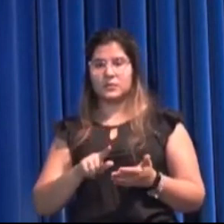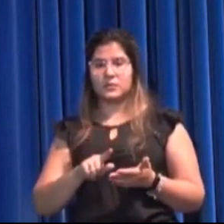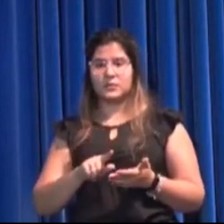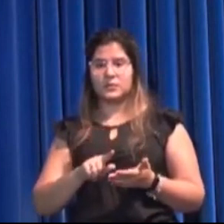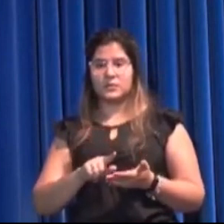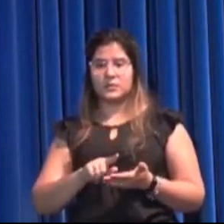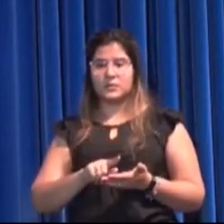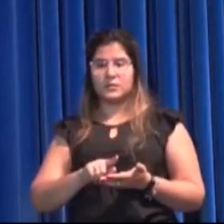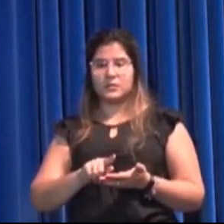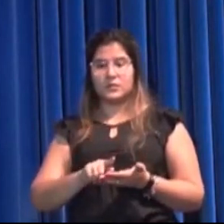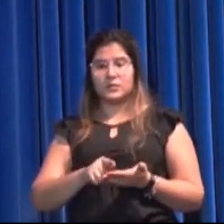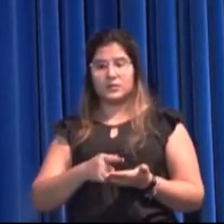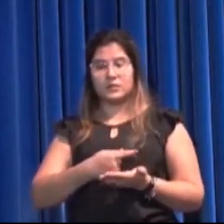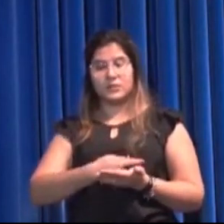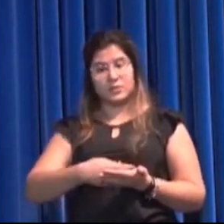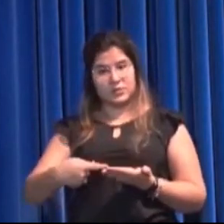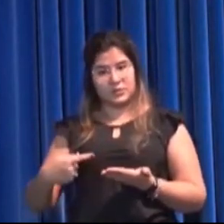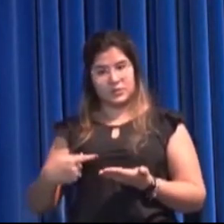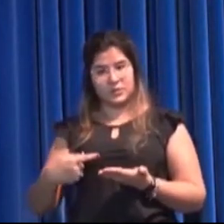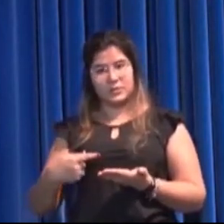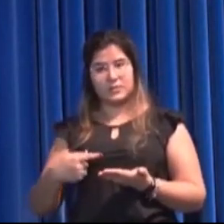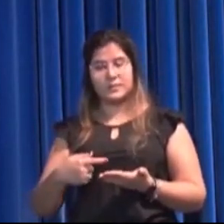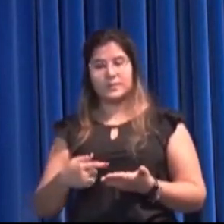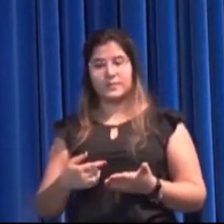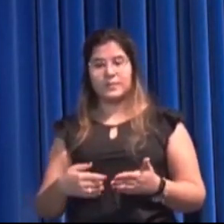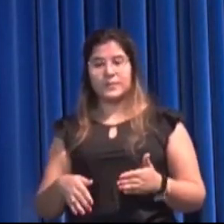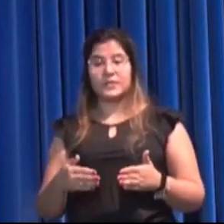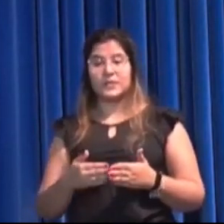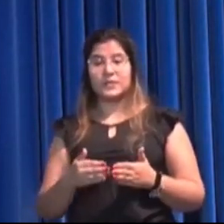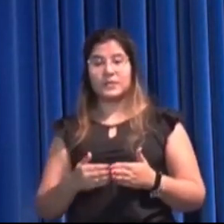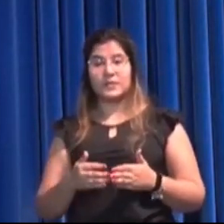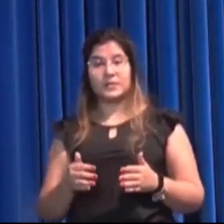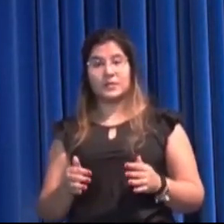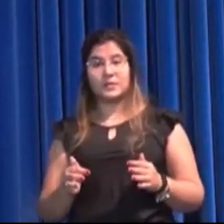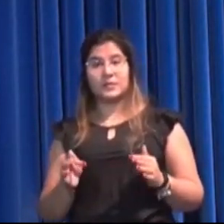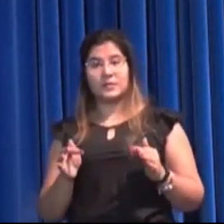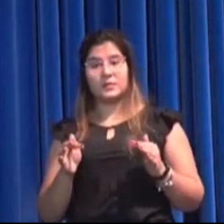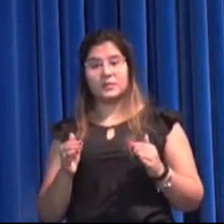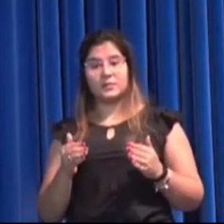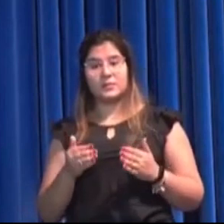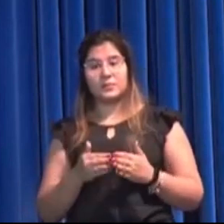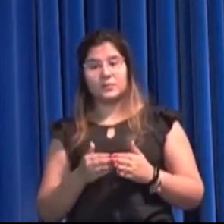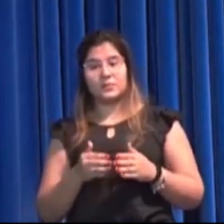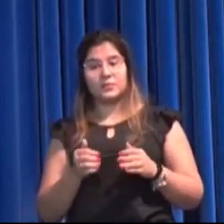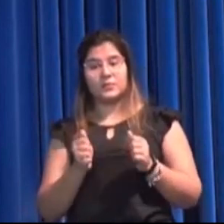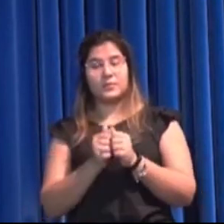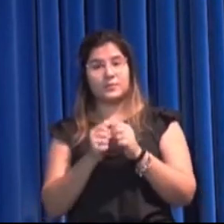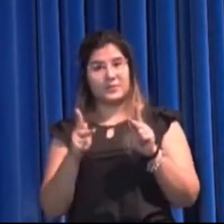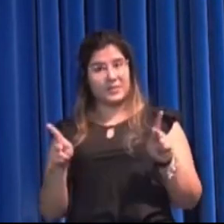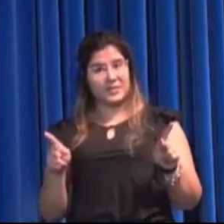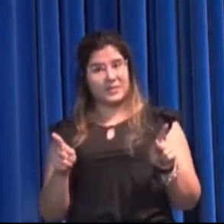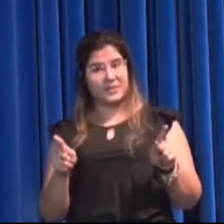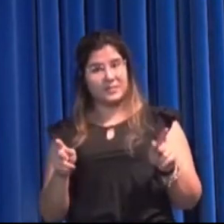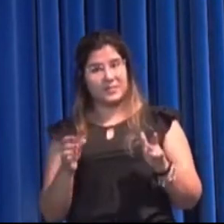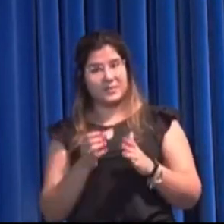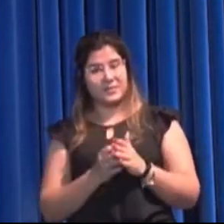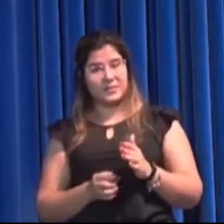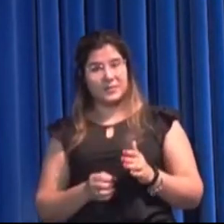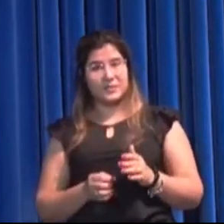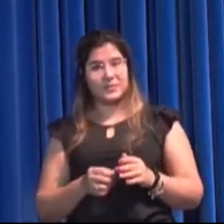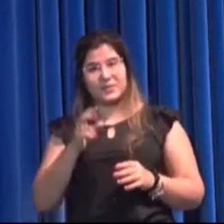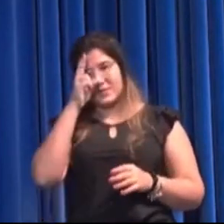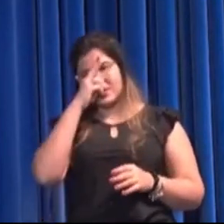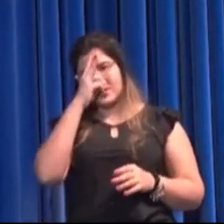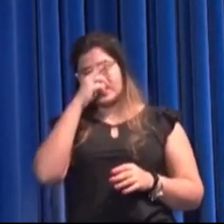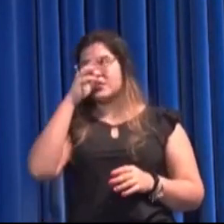mundo, até o último capítulo de Apocalipse, é a história de Deus buscando um